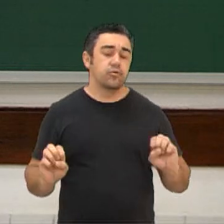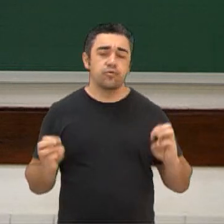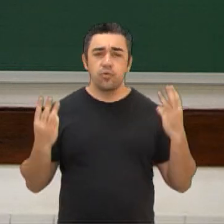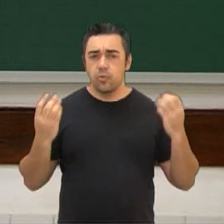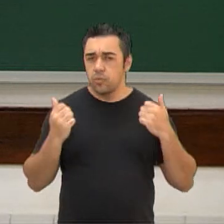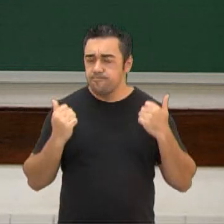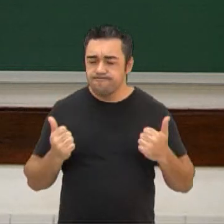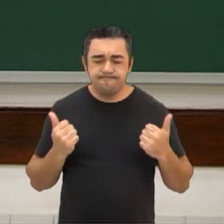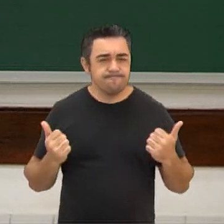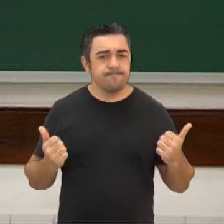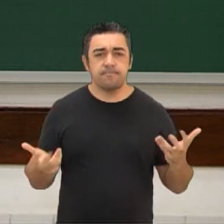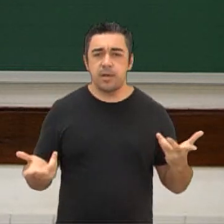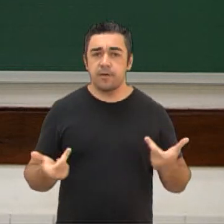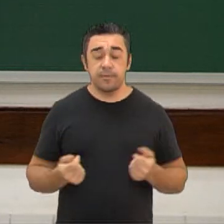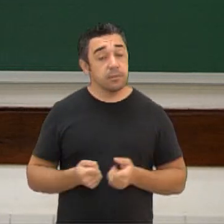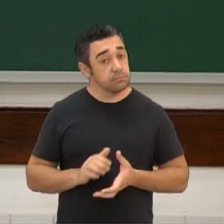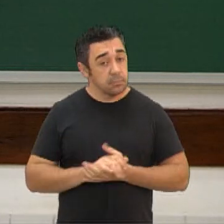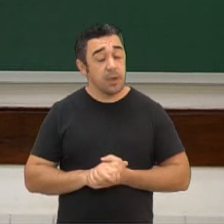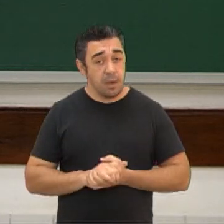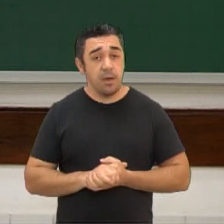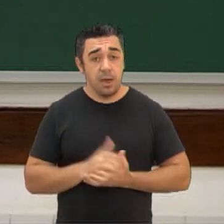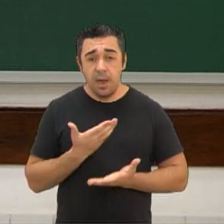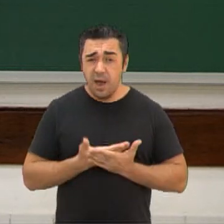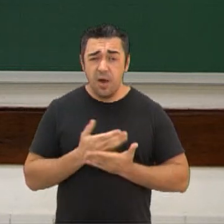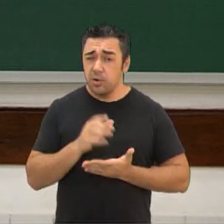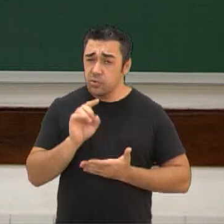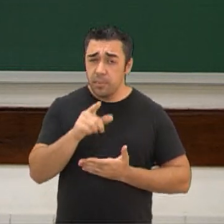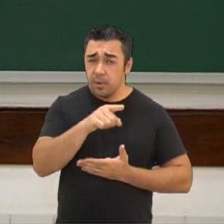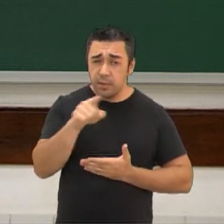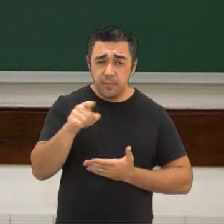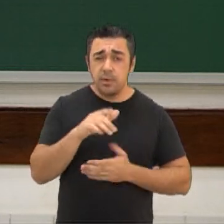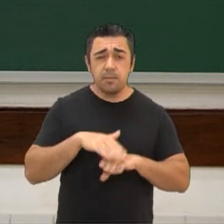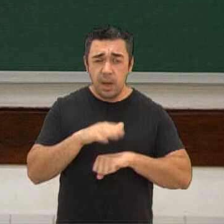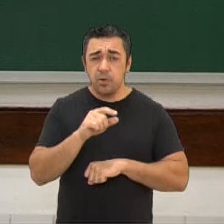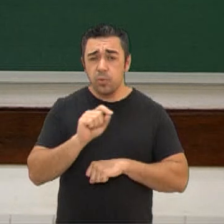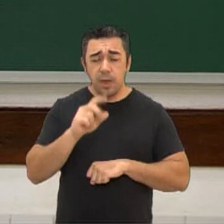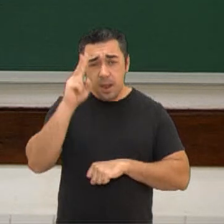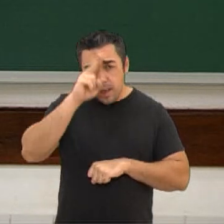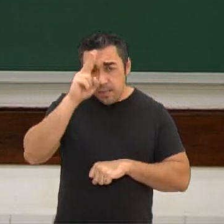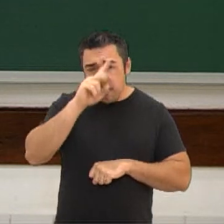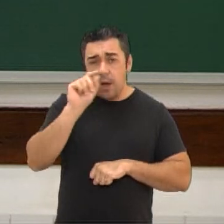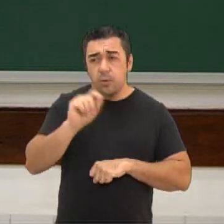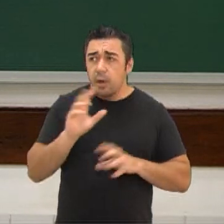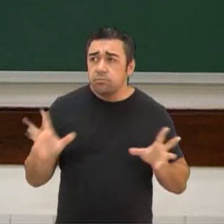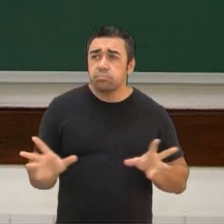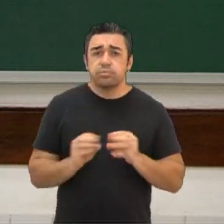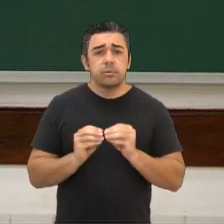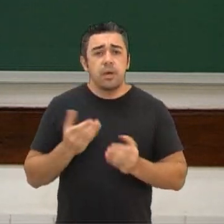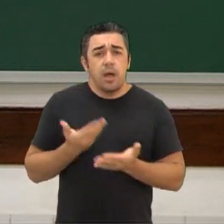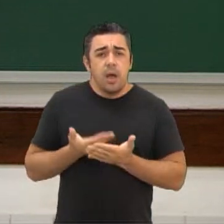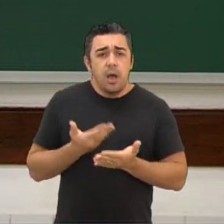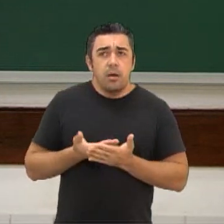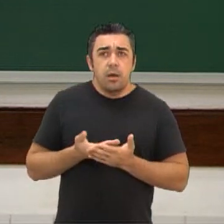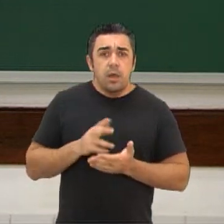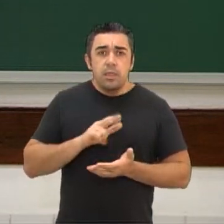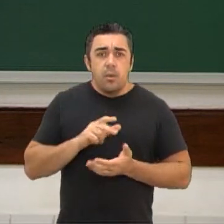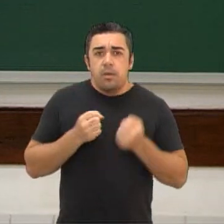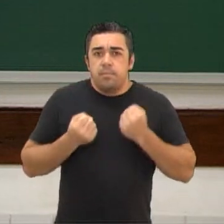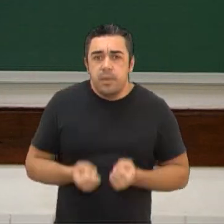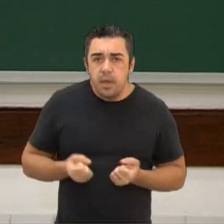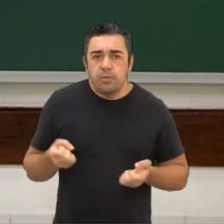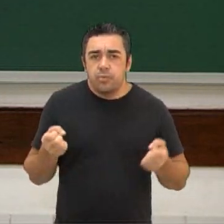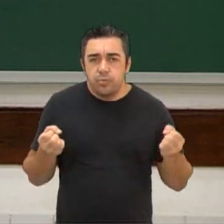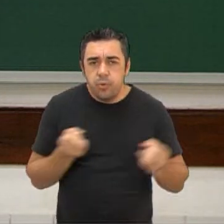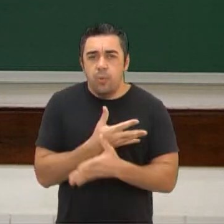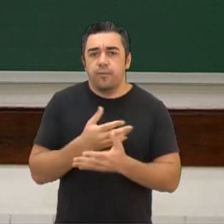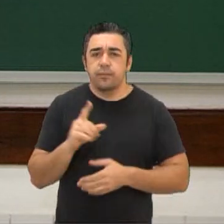de bola? Maravilha! Essa é uma aula mais para relembrar, para fazer aquela retomada, né? Então não é aquele conteúdo, um conteúdo novo.